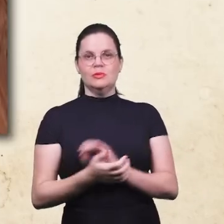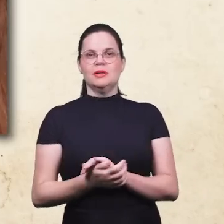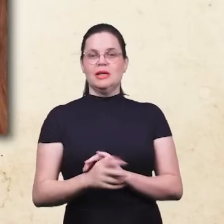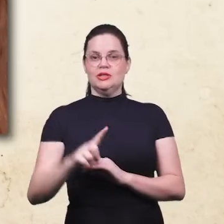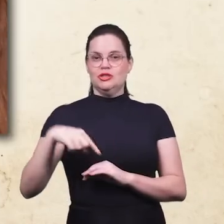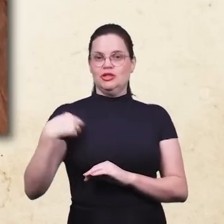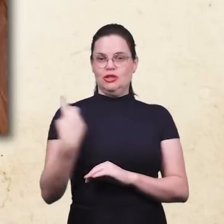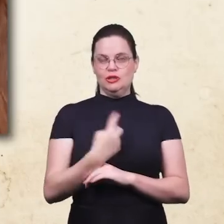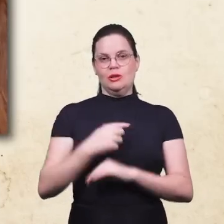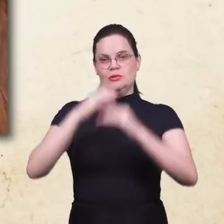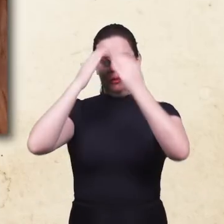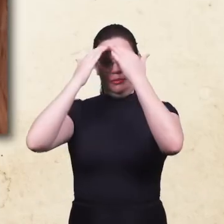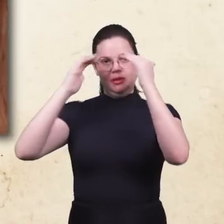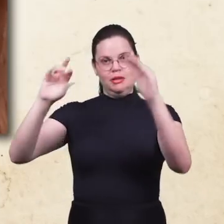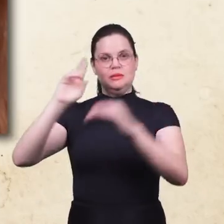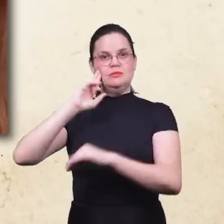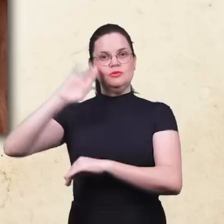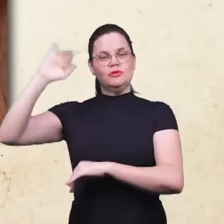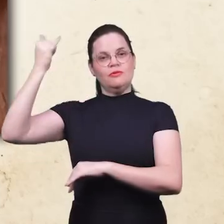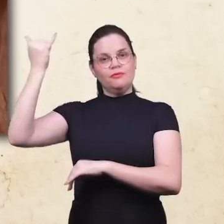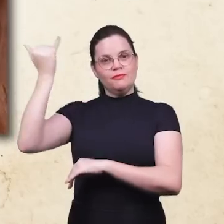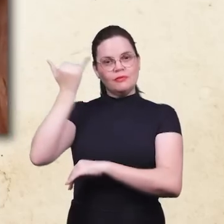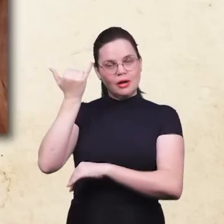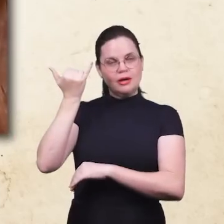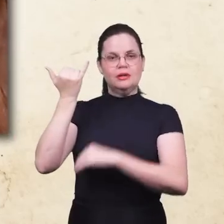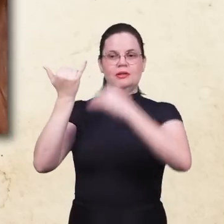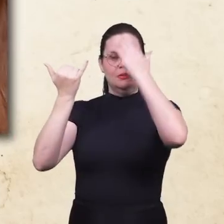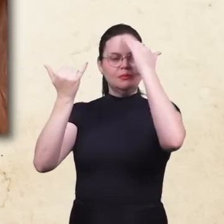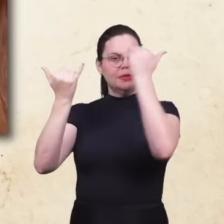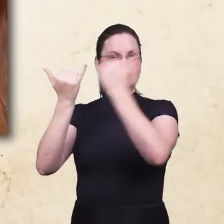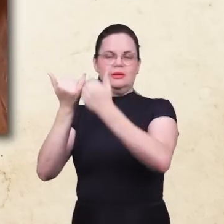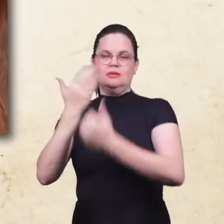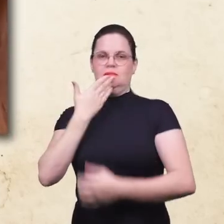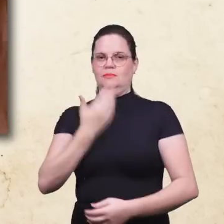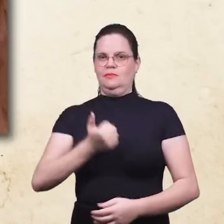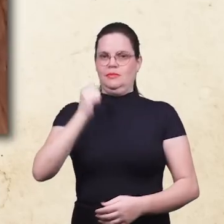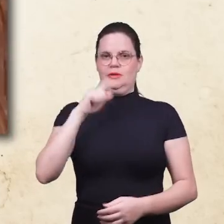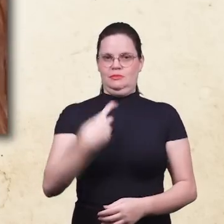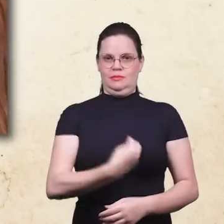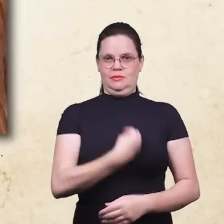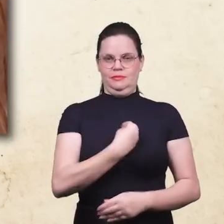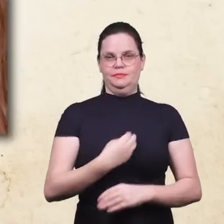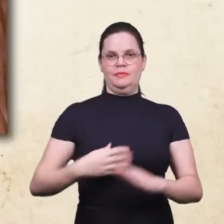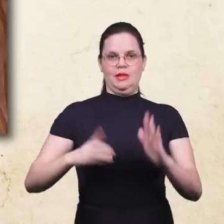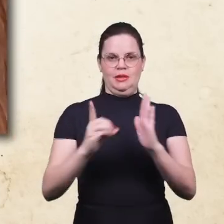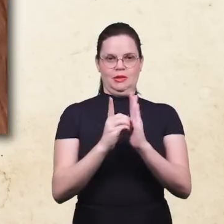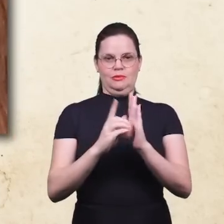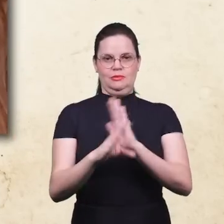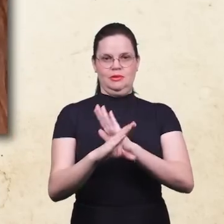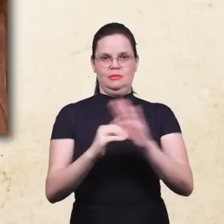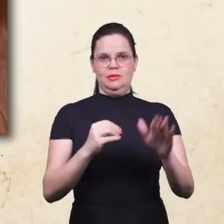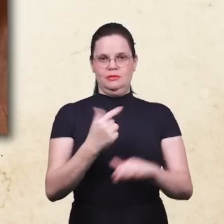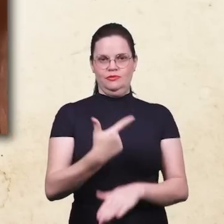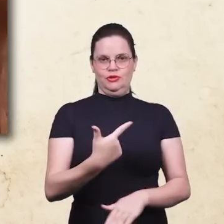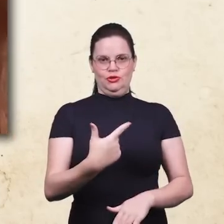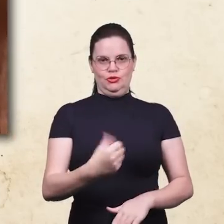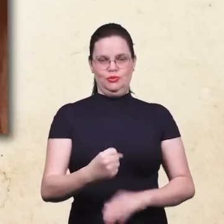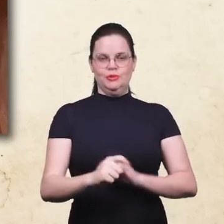diante do Senhor, que Ele nos orienta, é o melhor para as nossas vidas. Está lá em Deuteronômio